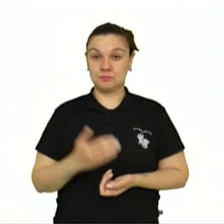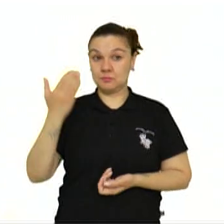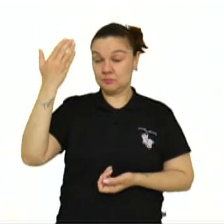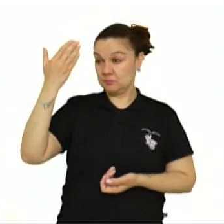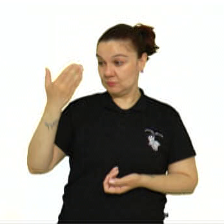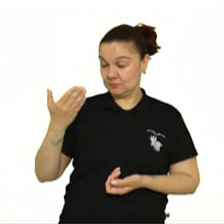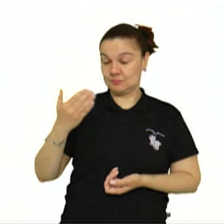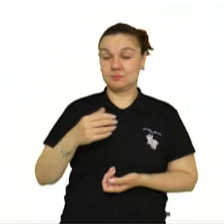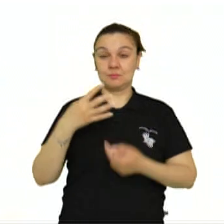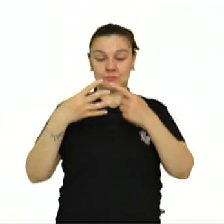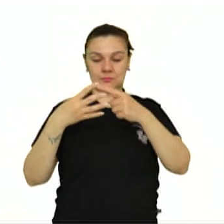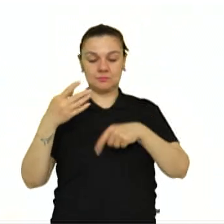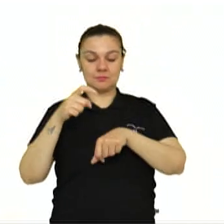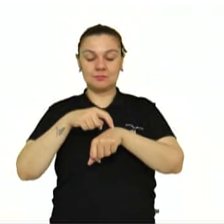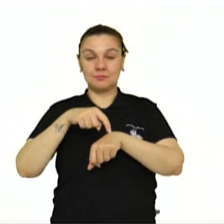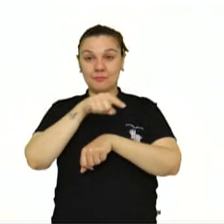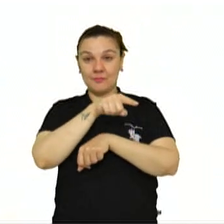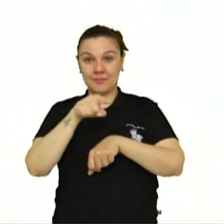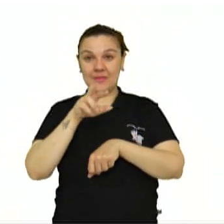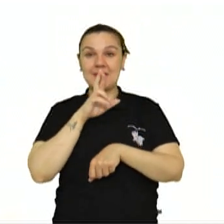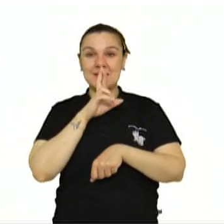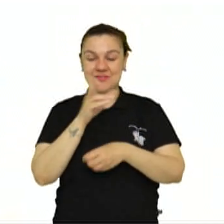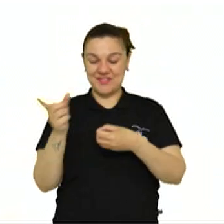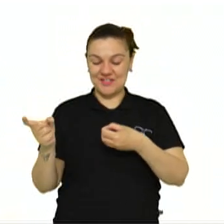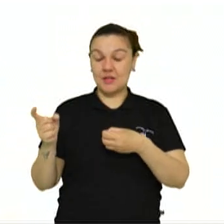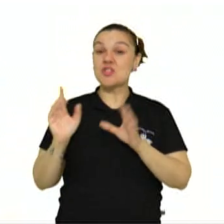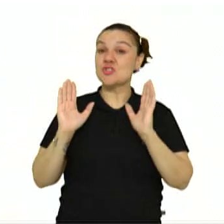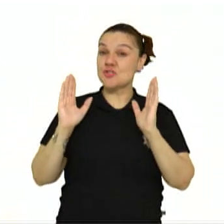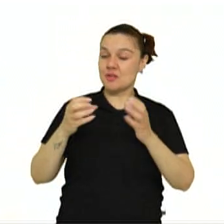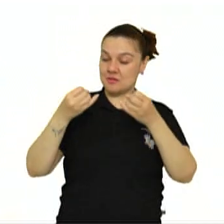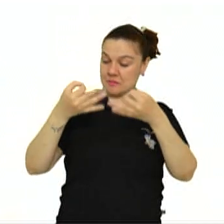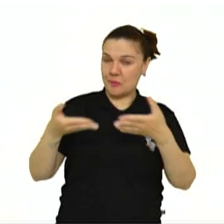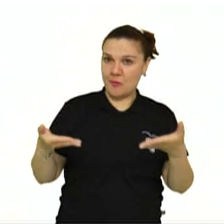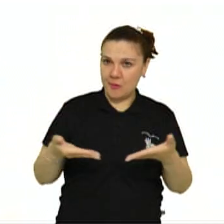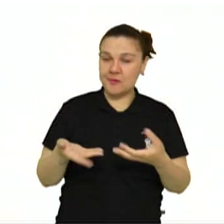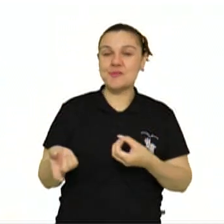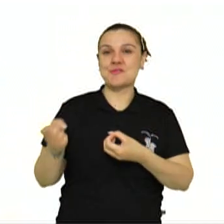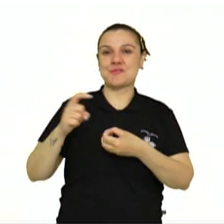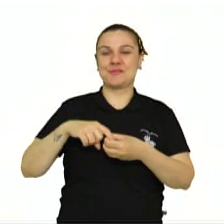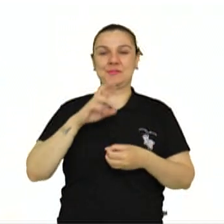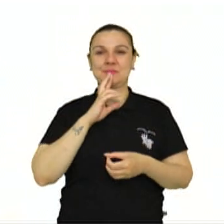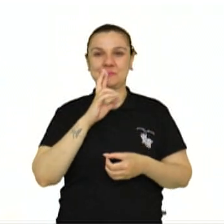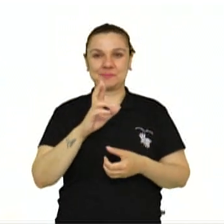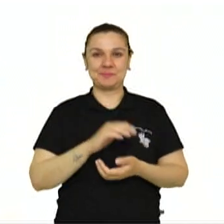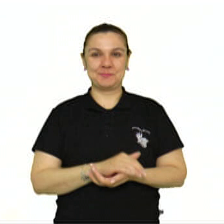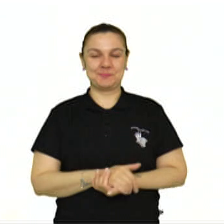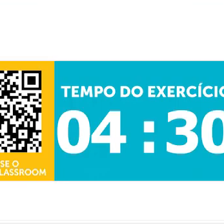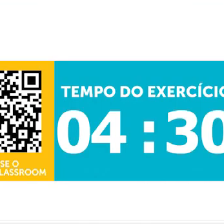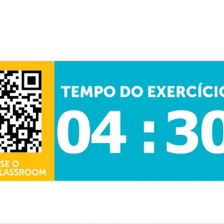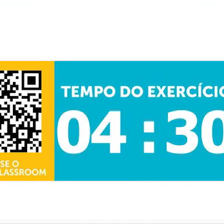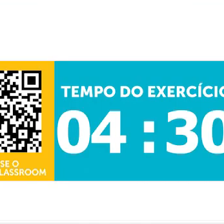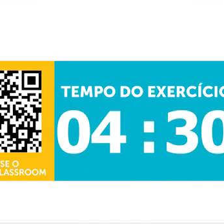Wimbledon. Deixa um tempinho para vocês responderem, a gente acabou de falar sobre isso e já volto com a resposta.